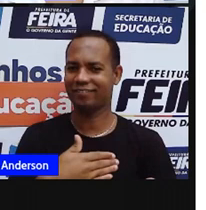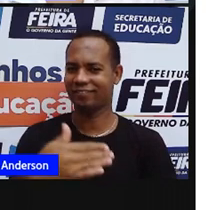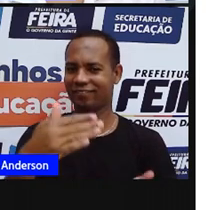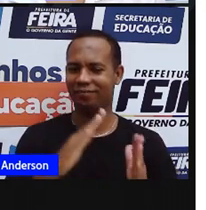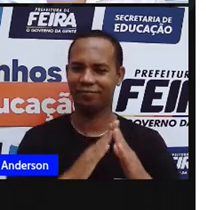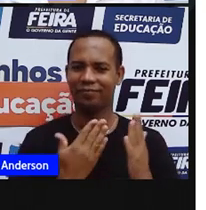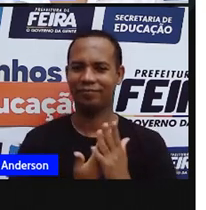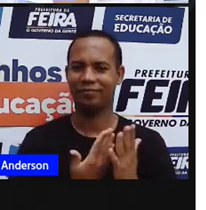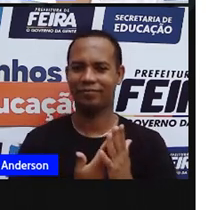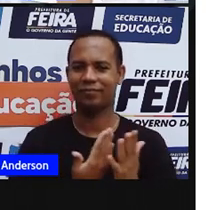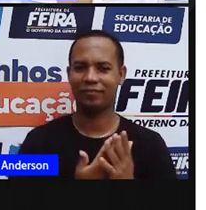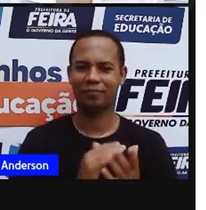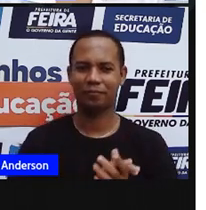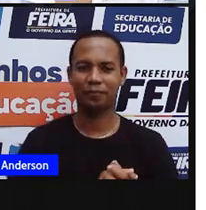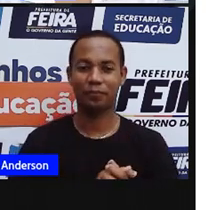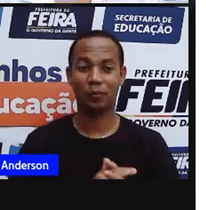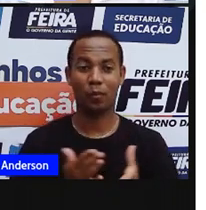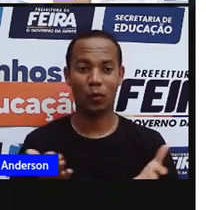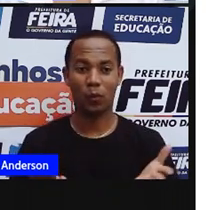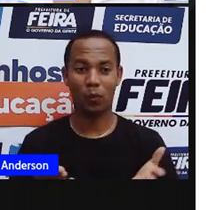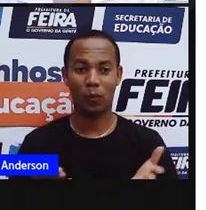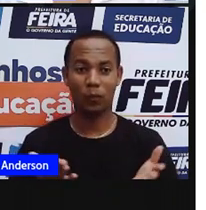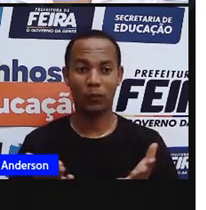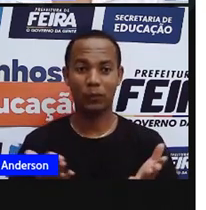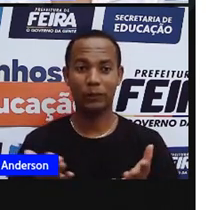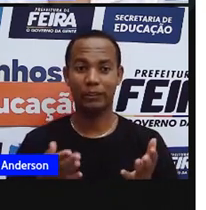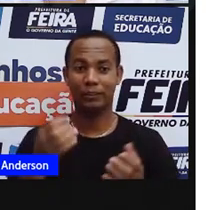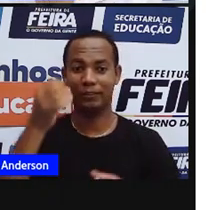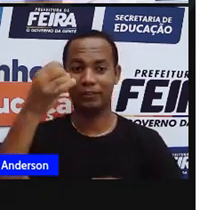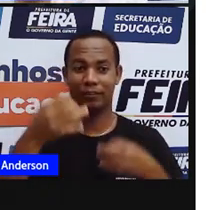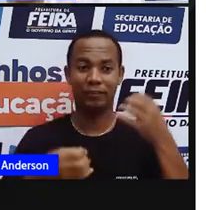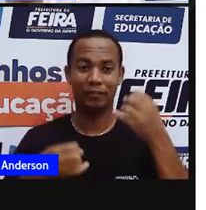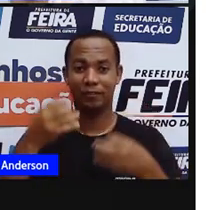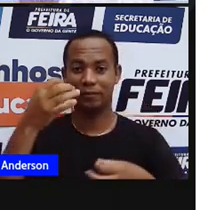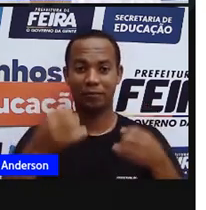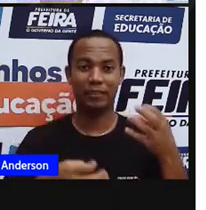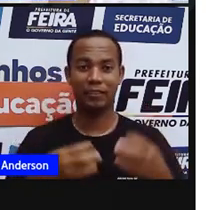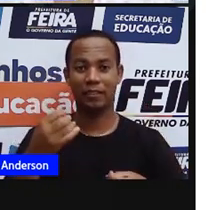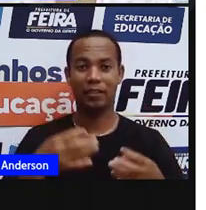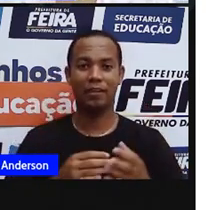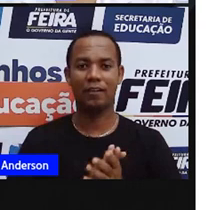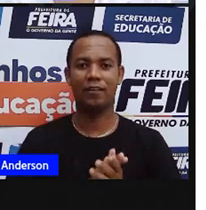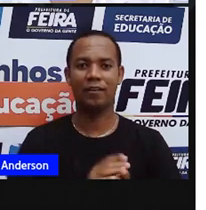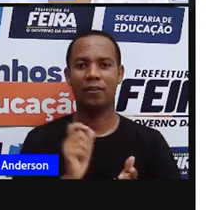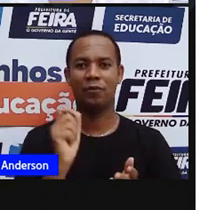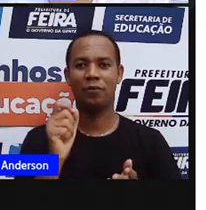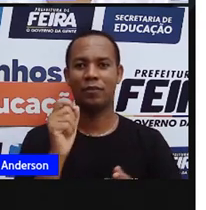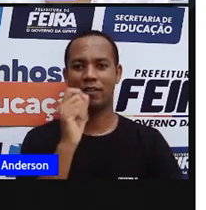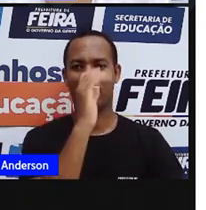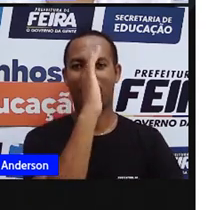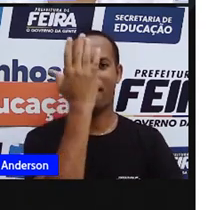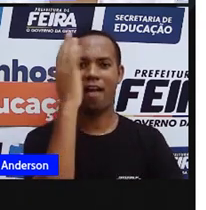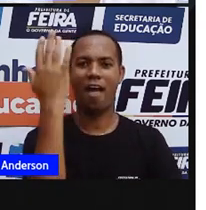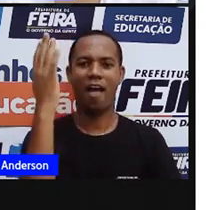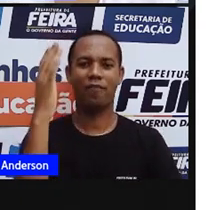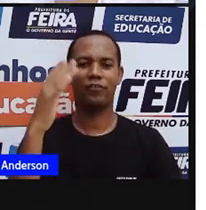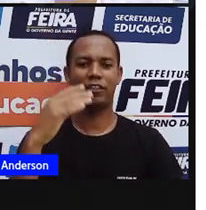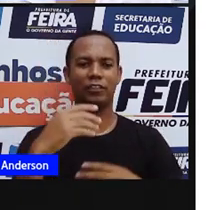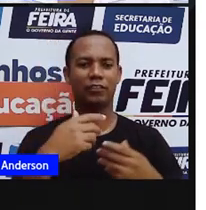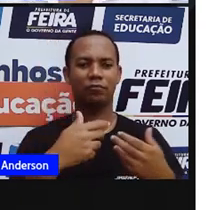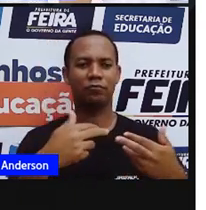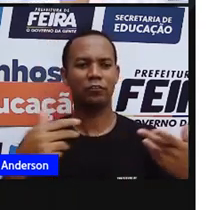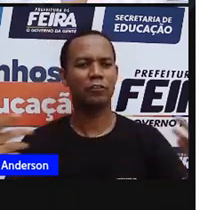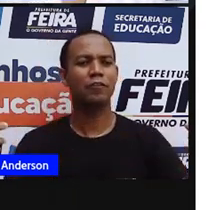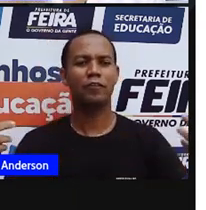aula. Bom, vamos falar hoje, né, sobre as folhas medicinais, as plantas